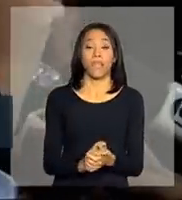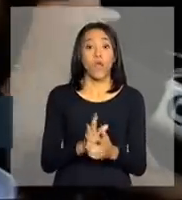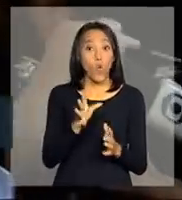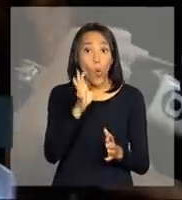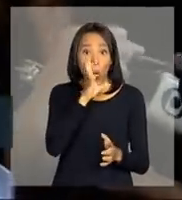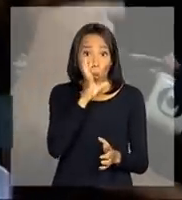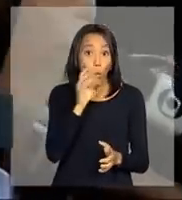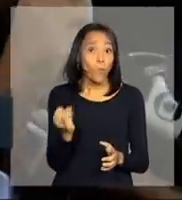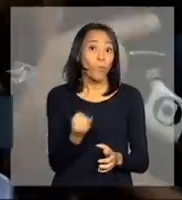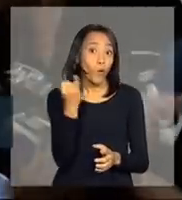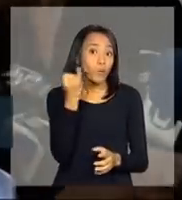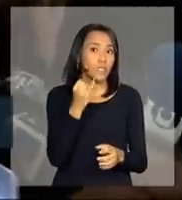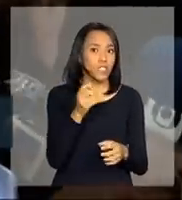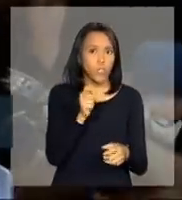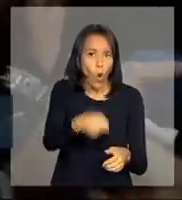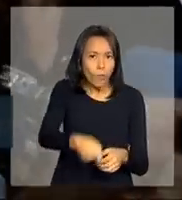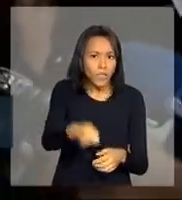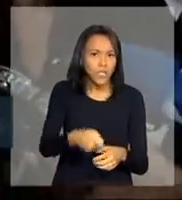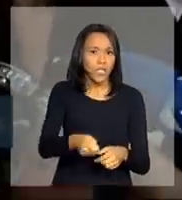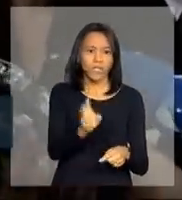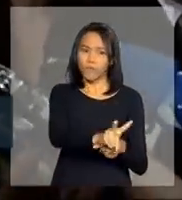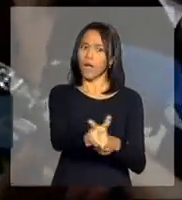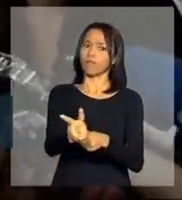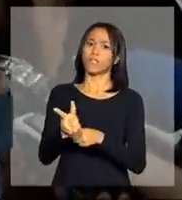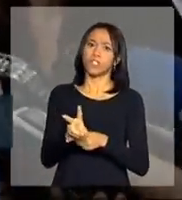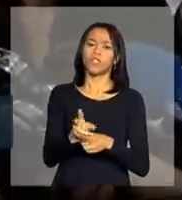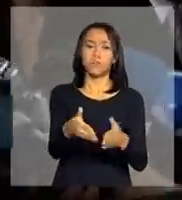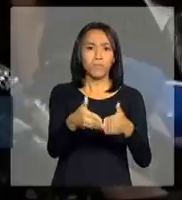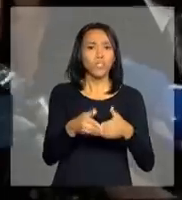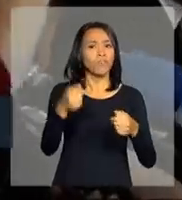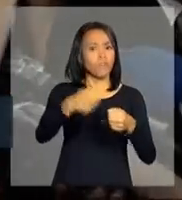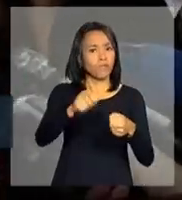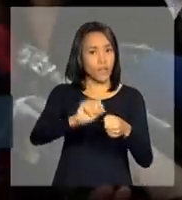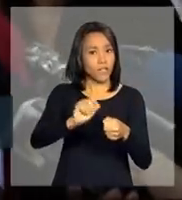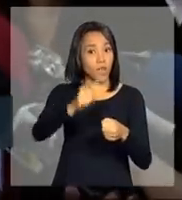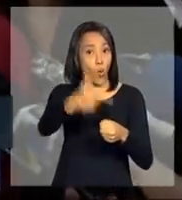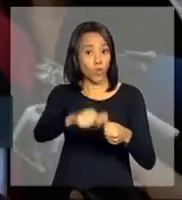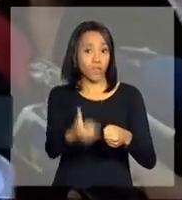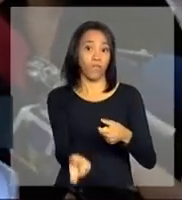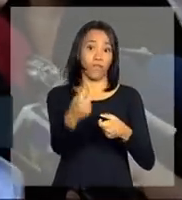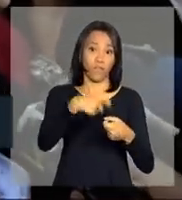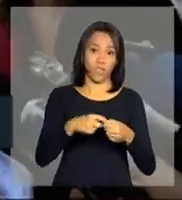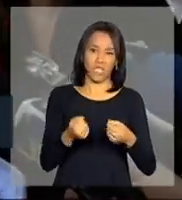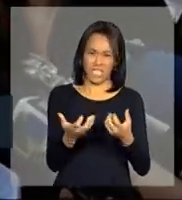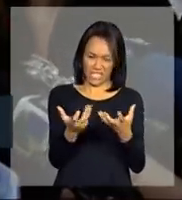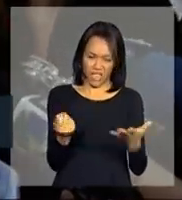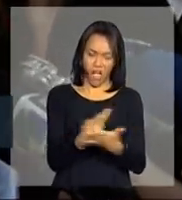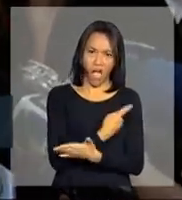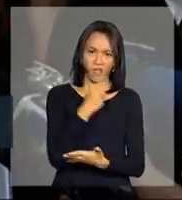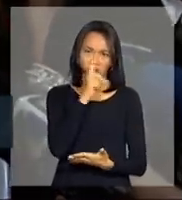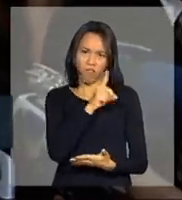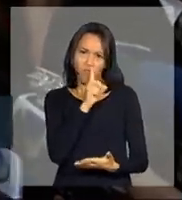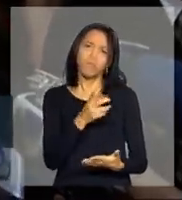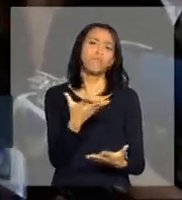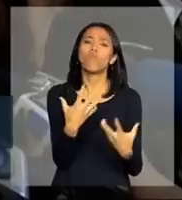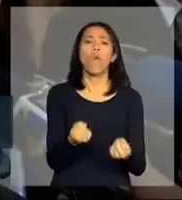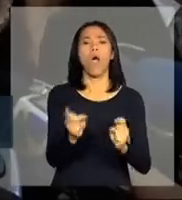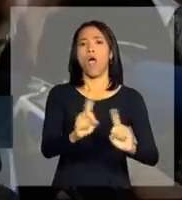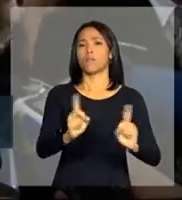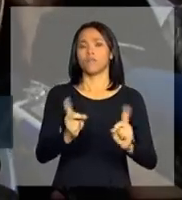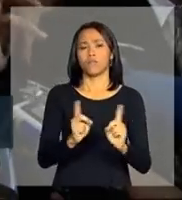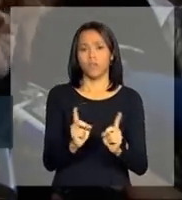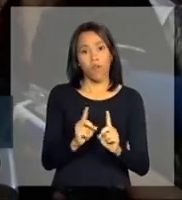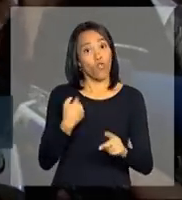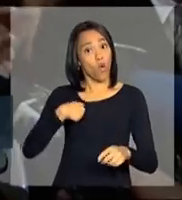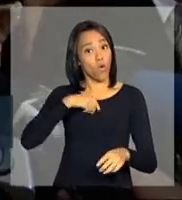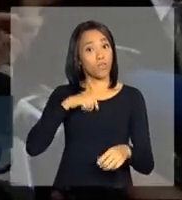atento, monitorando e obrigando a refazer. Não aceitando quando entregar errado, fiscalizando.